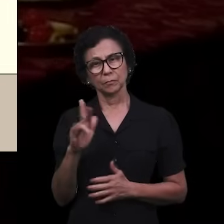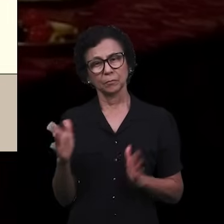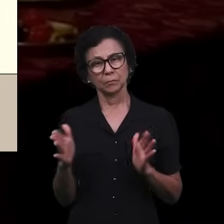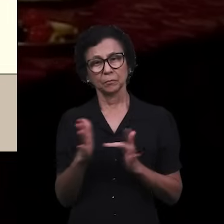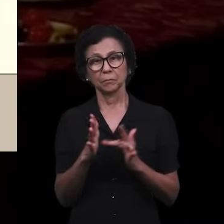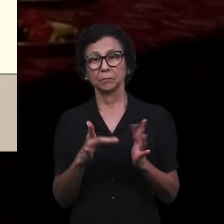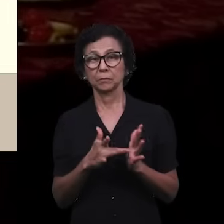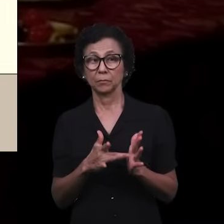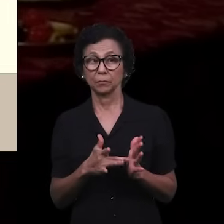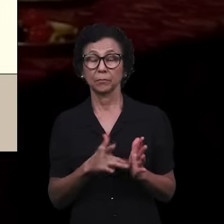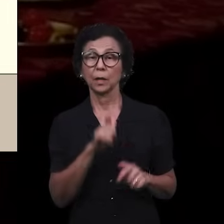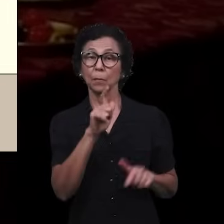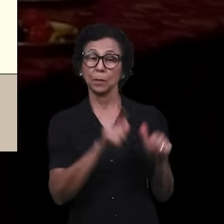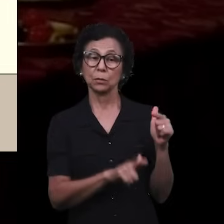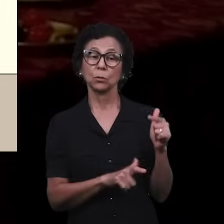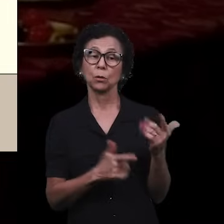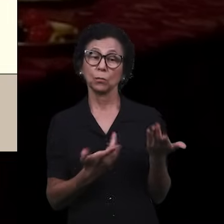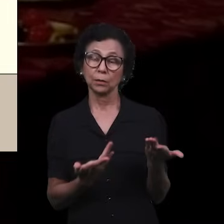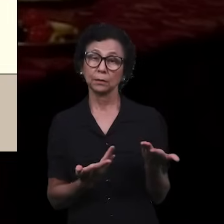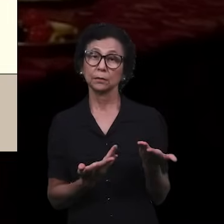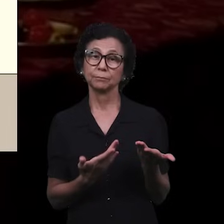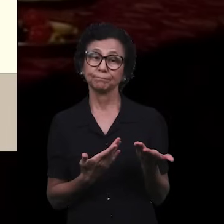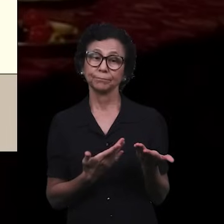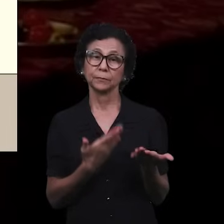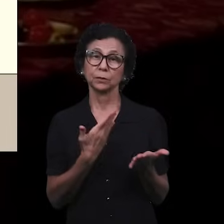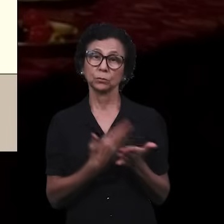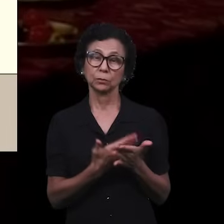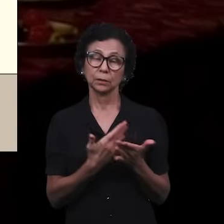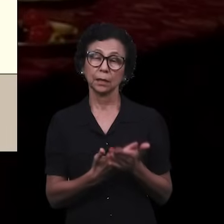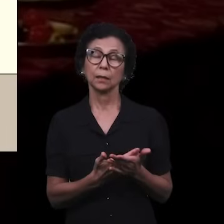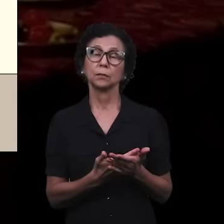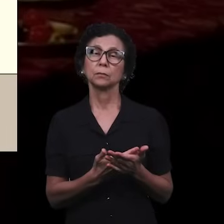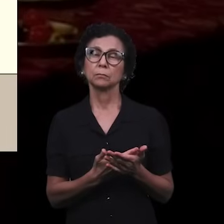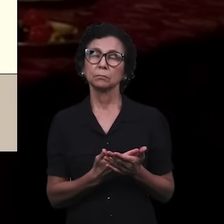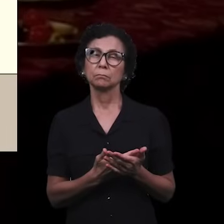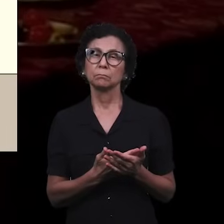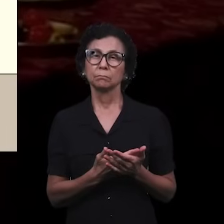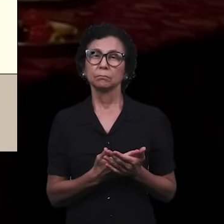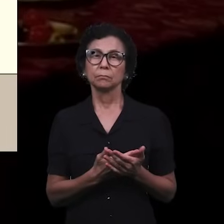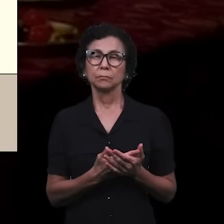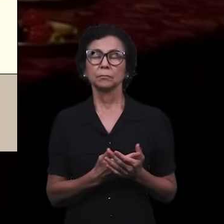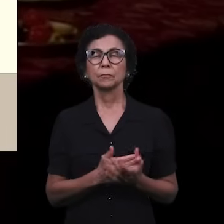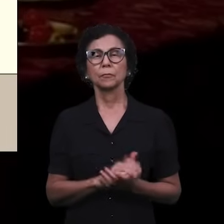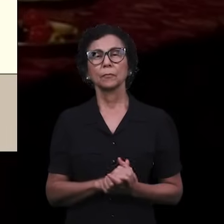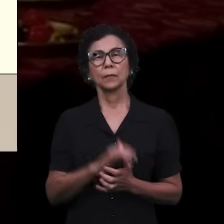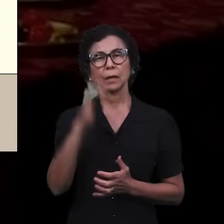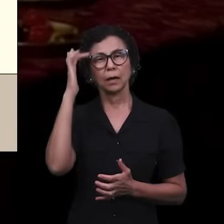Jesus. Muitos estudiosos acreditam que Jesus falava aramaico.